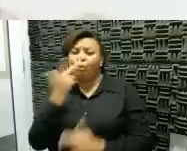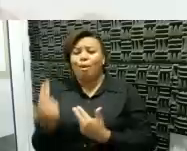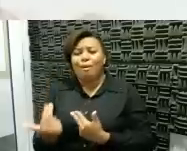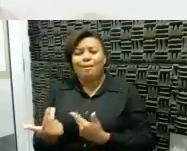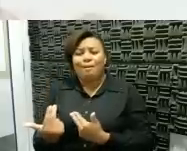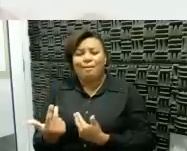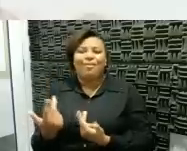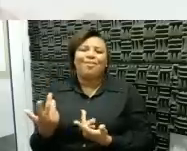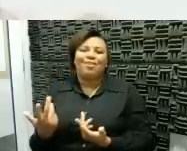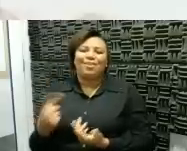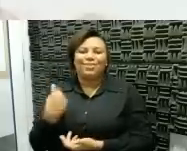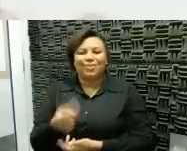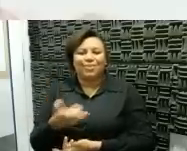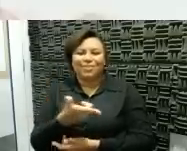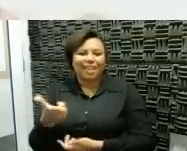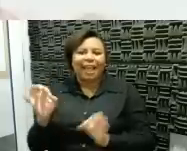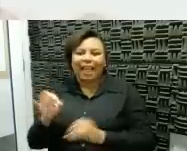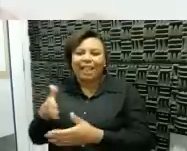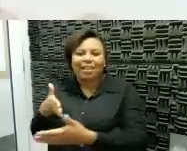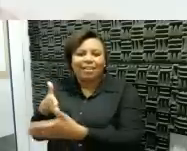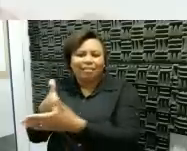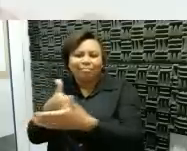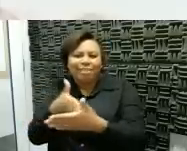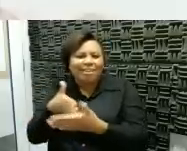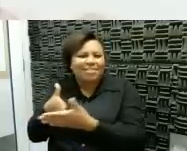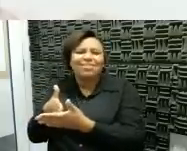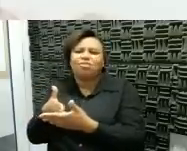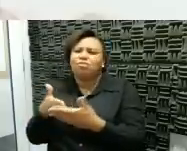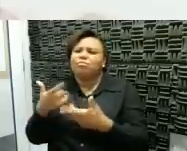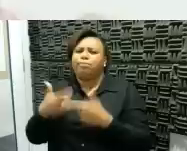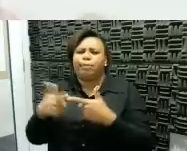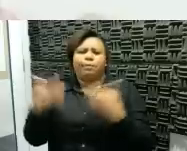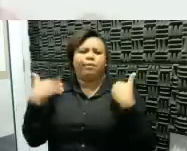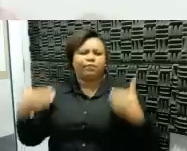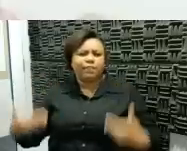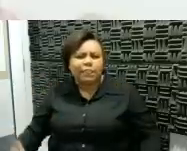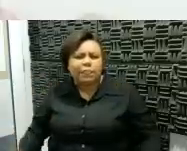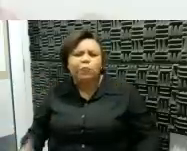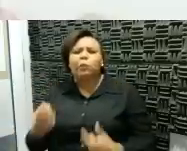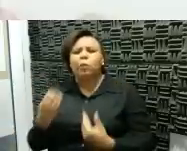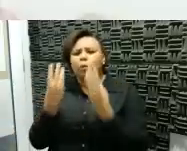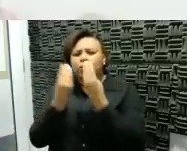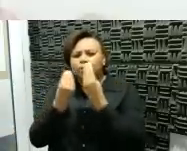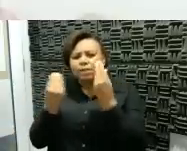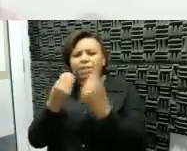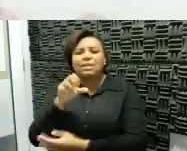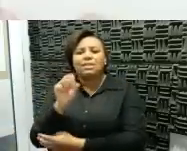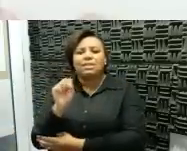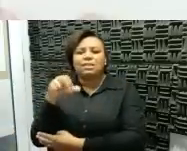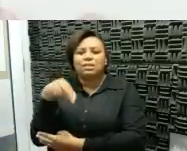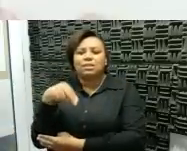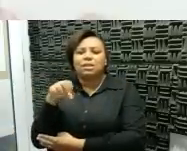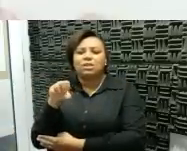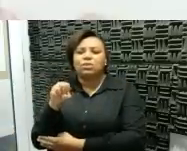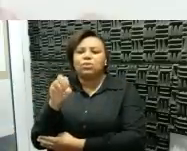nenhuma limitação de física ou sensorial audição visão e tal a gente consegue ir no cinema ir no